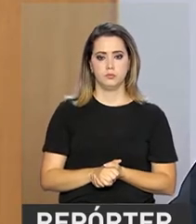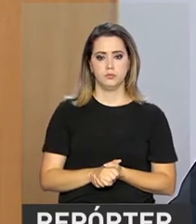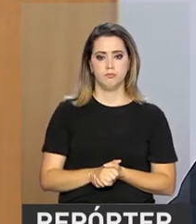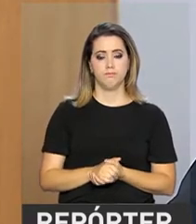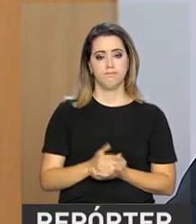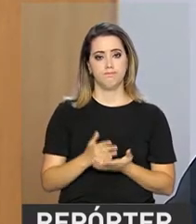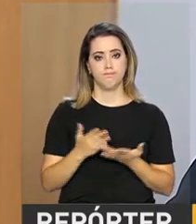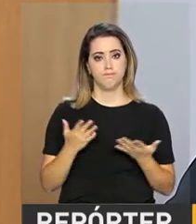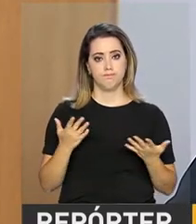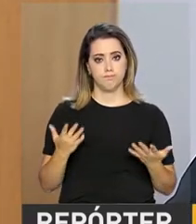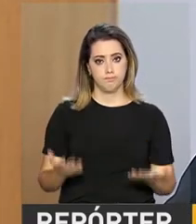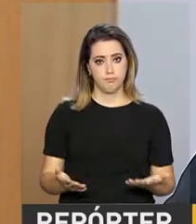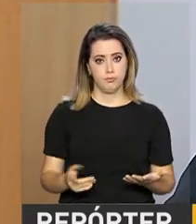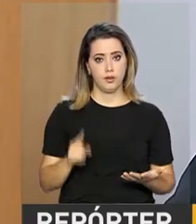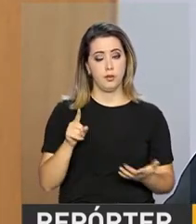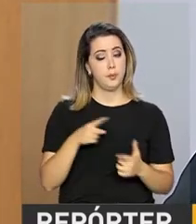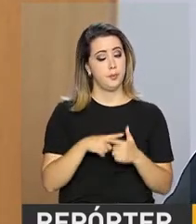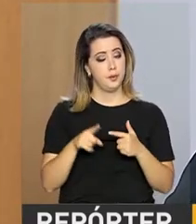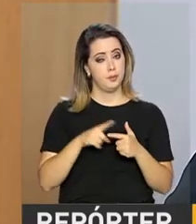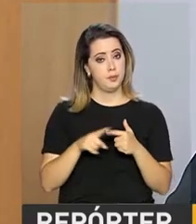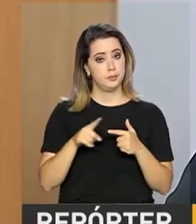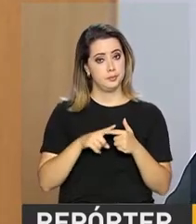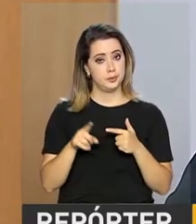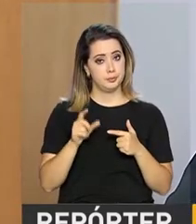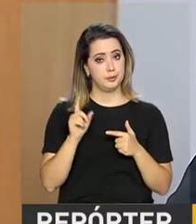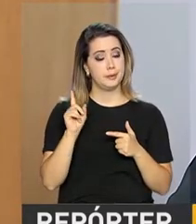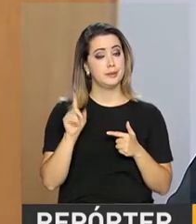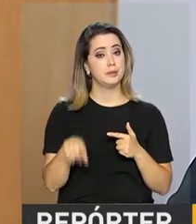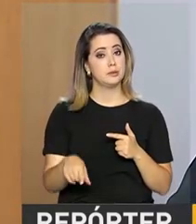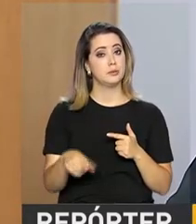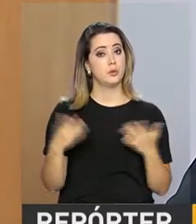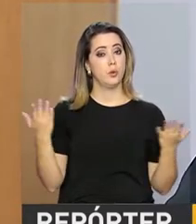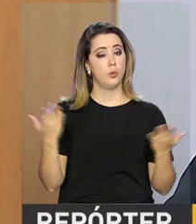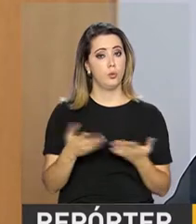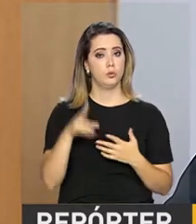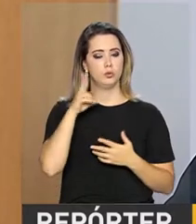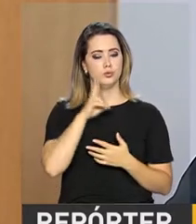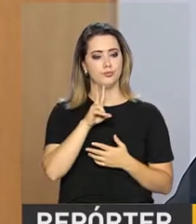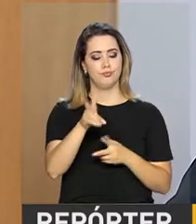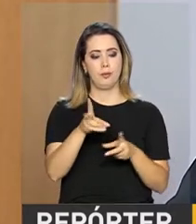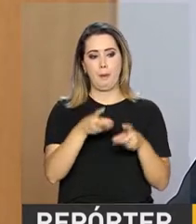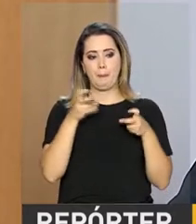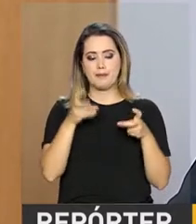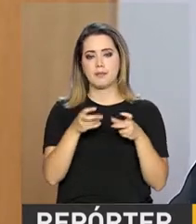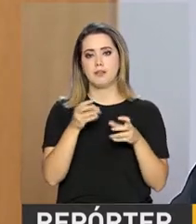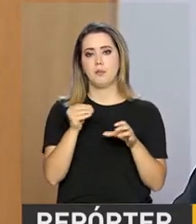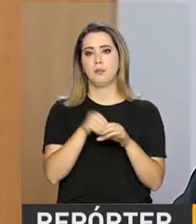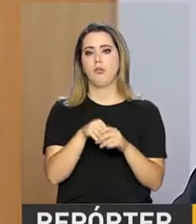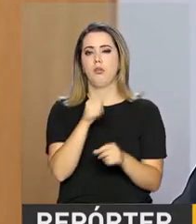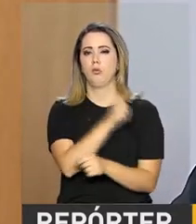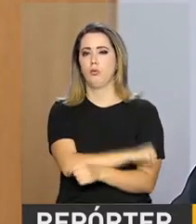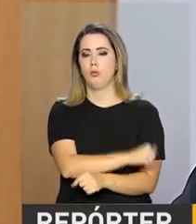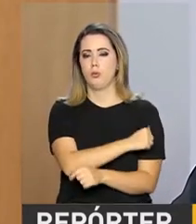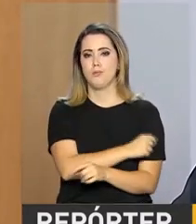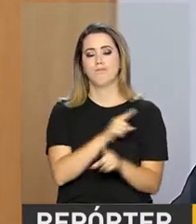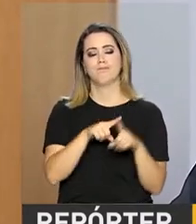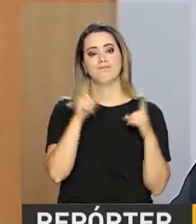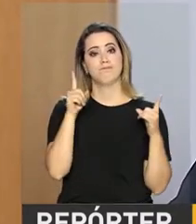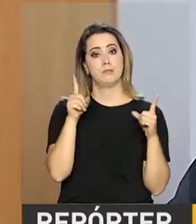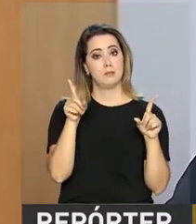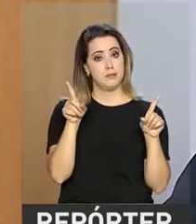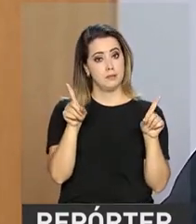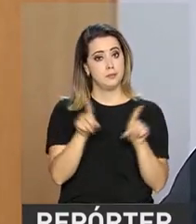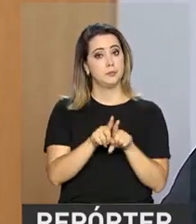infelizmente essa é uma crise que hoje é visível no estado do rio de janeiro mas infelizmente